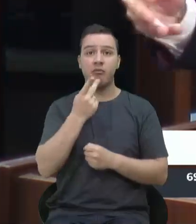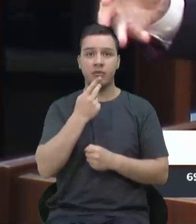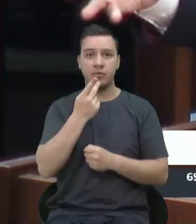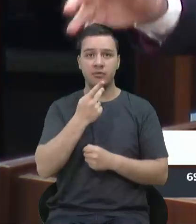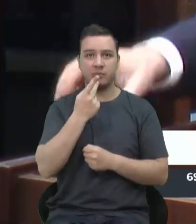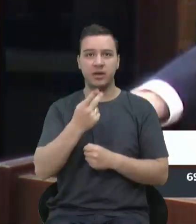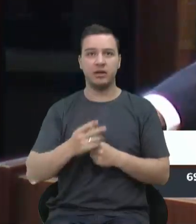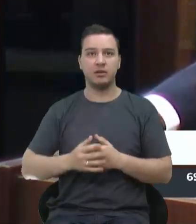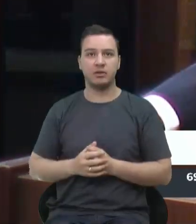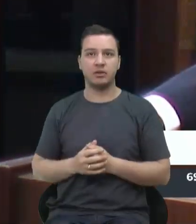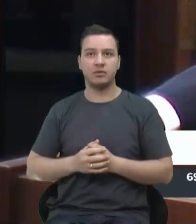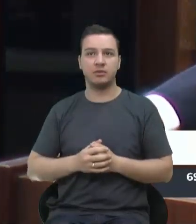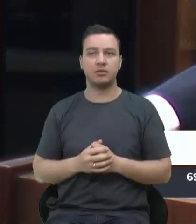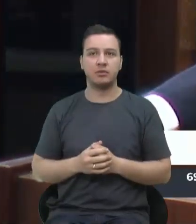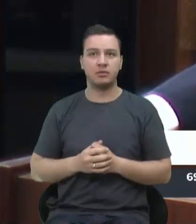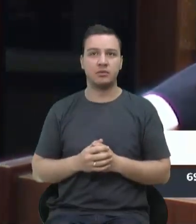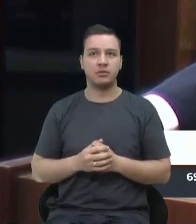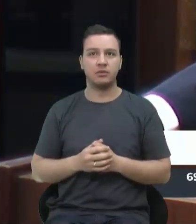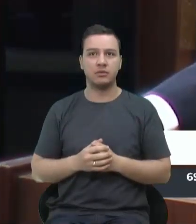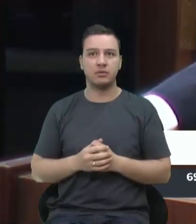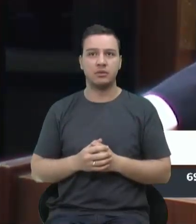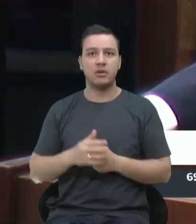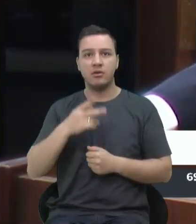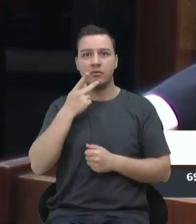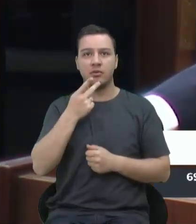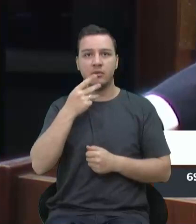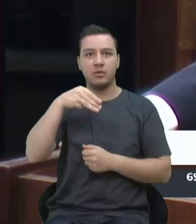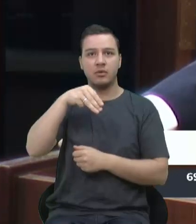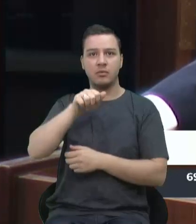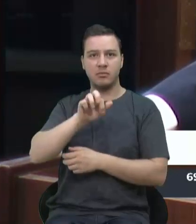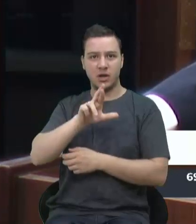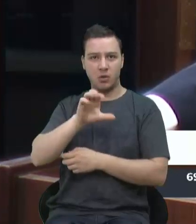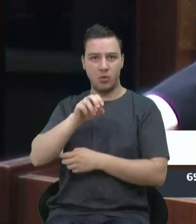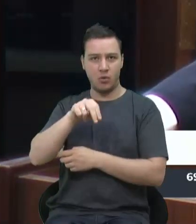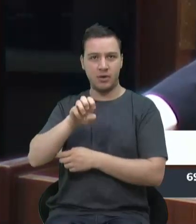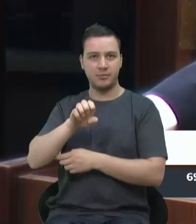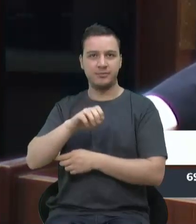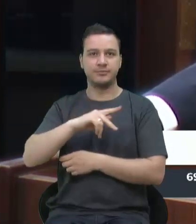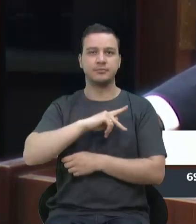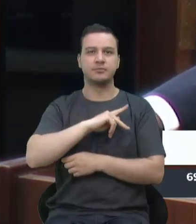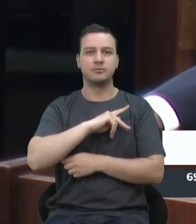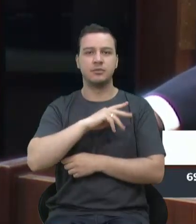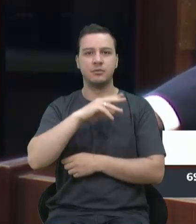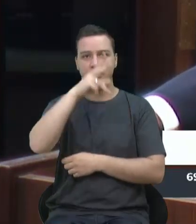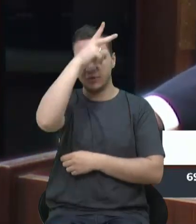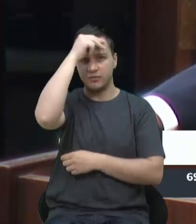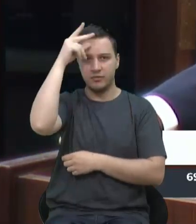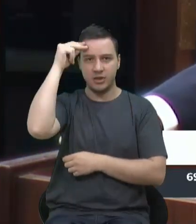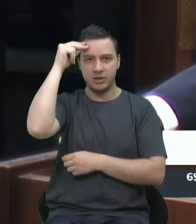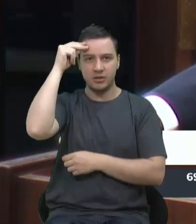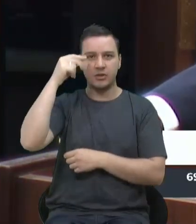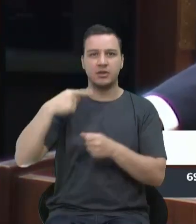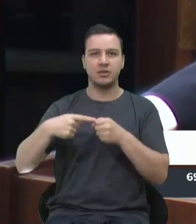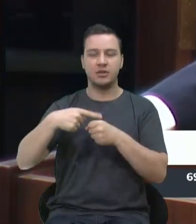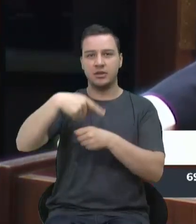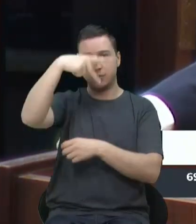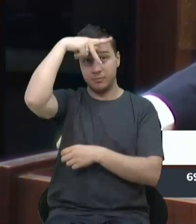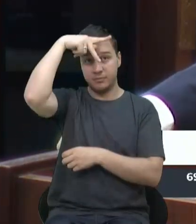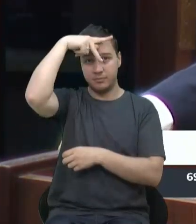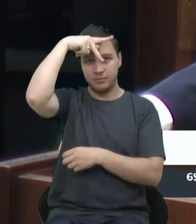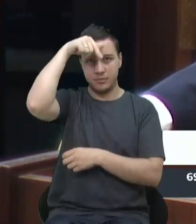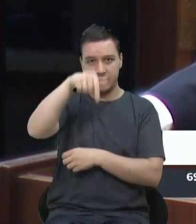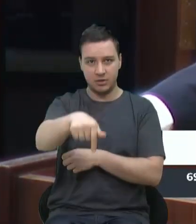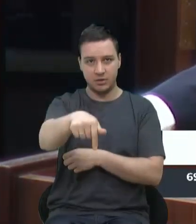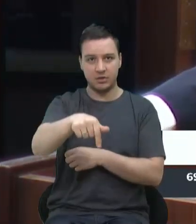Ele falava com um deputado, Fernando Marrone, que foi prefeito de Pelotas, deputado federal, deputado estadual. Ele